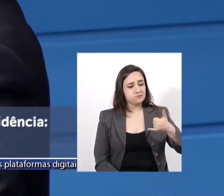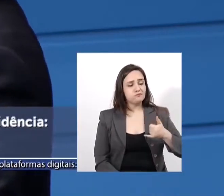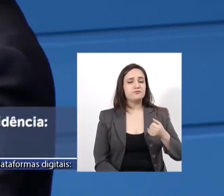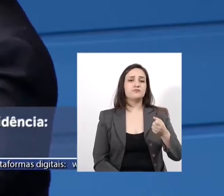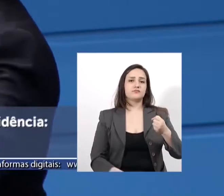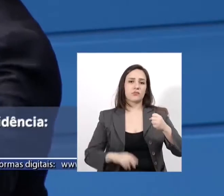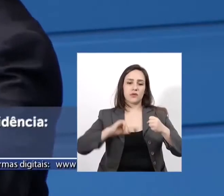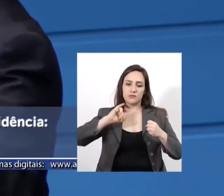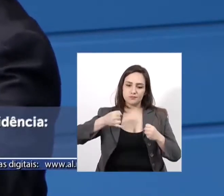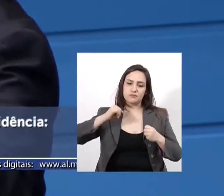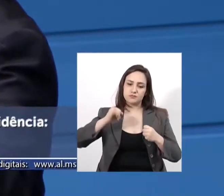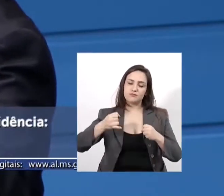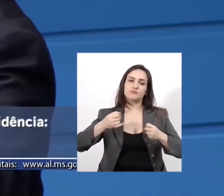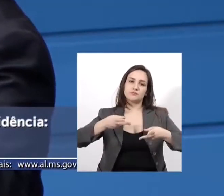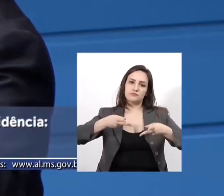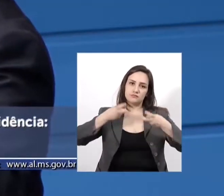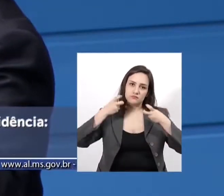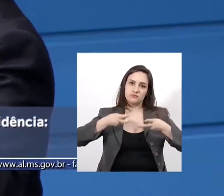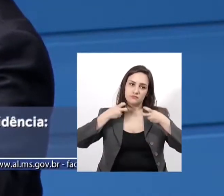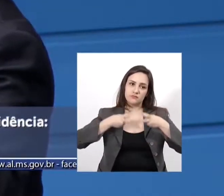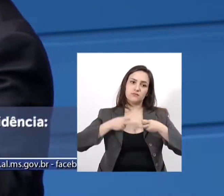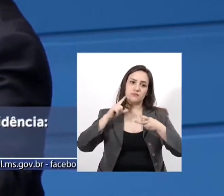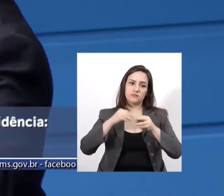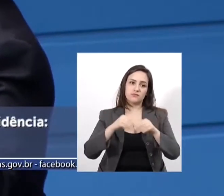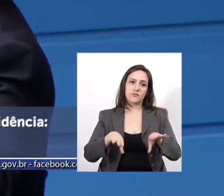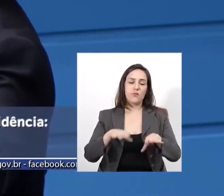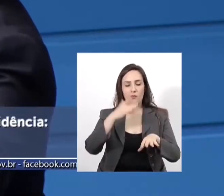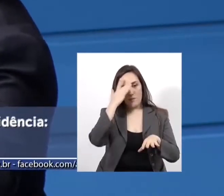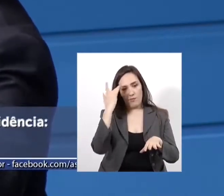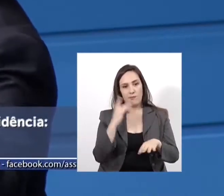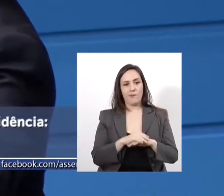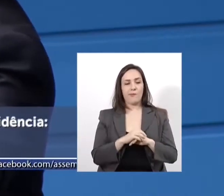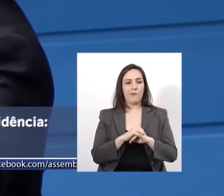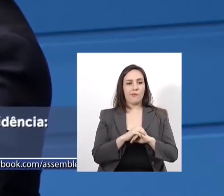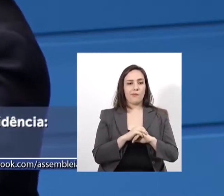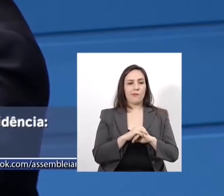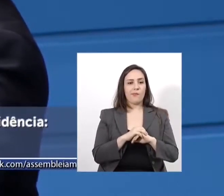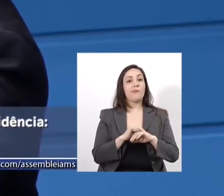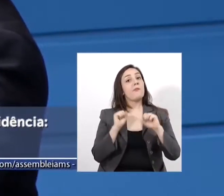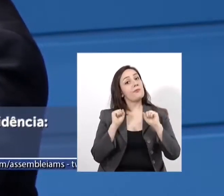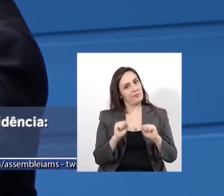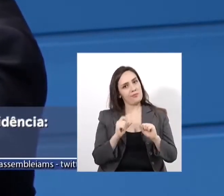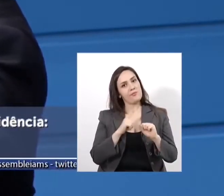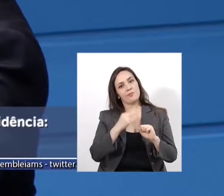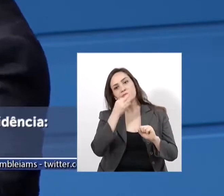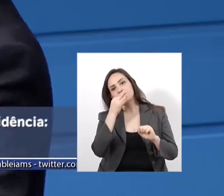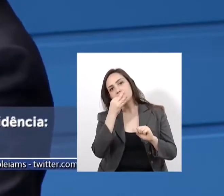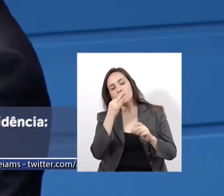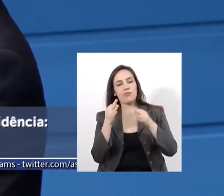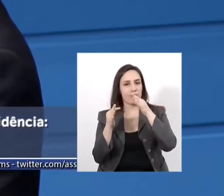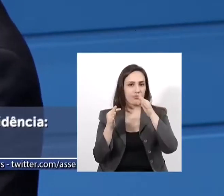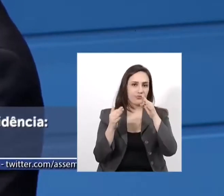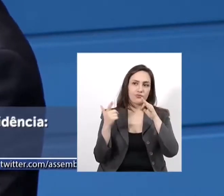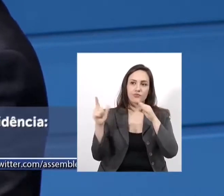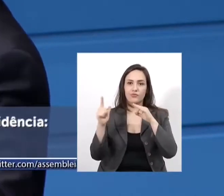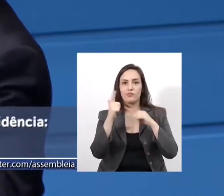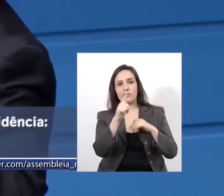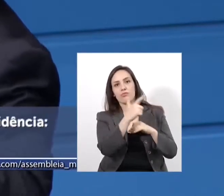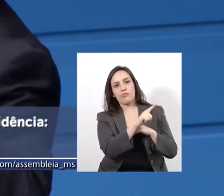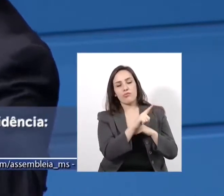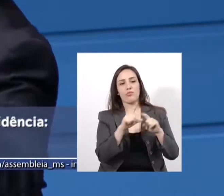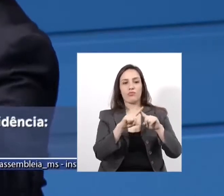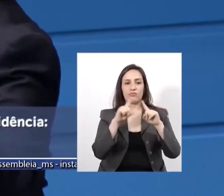de desempregado e de pessoas abaixo da linha da pobreza. Pode haver outras soluções, mas a reforma da